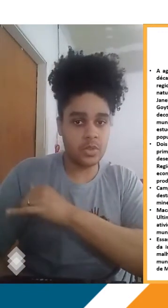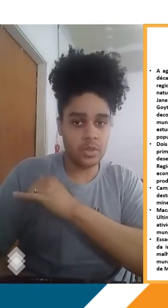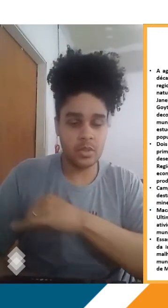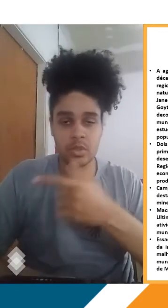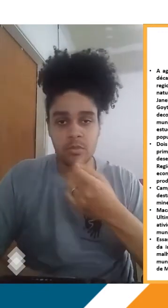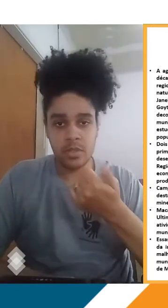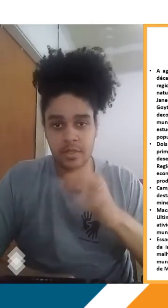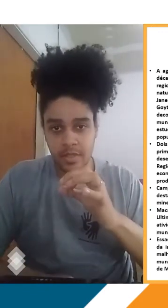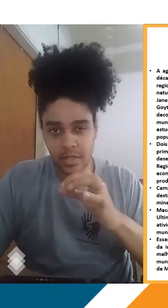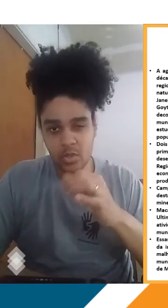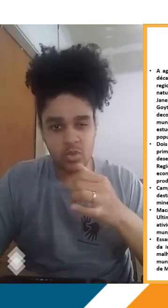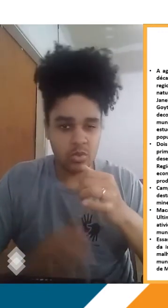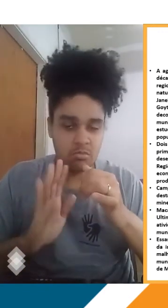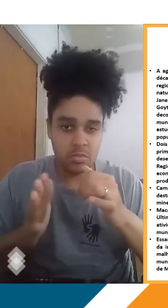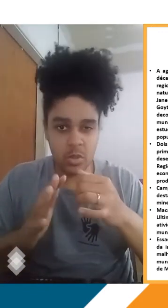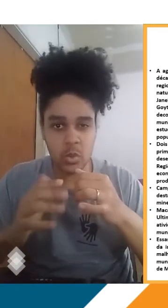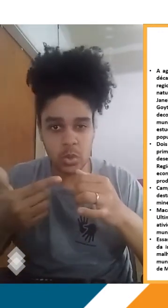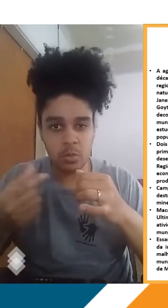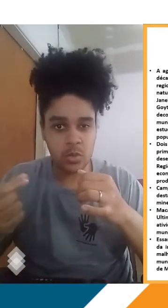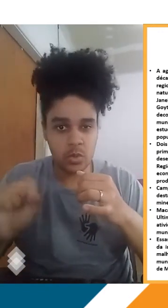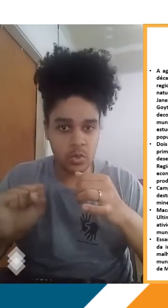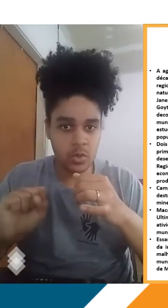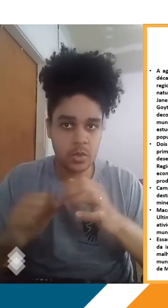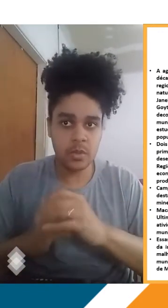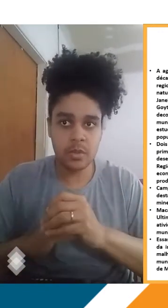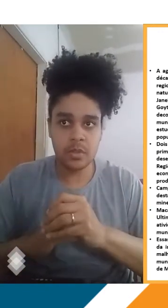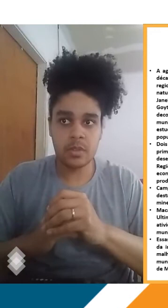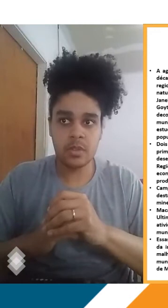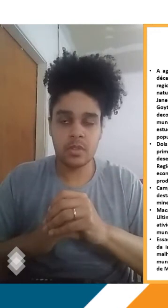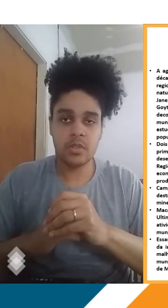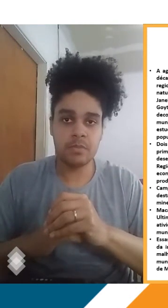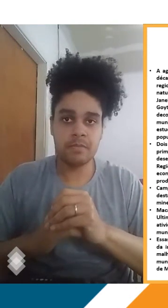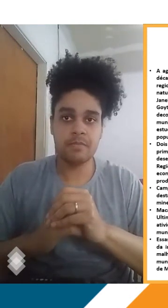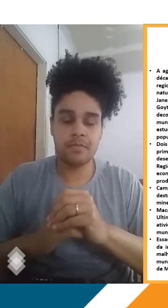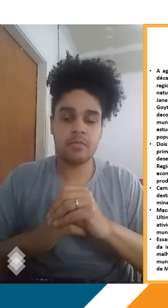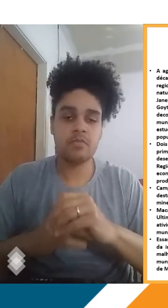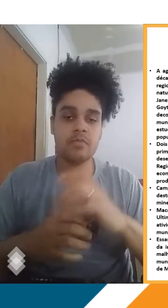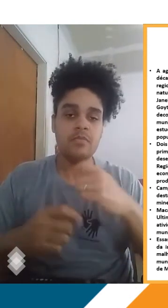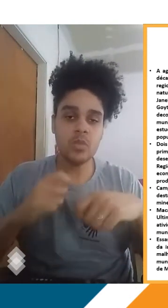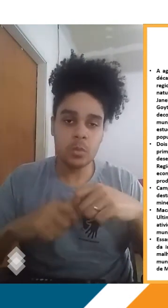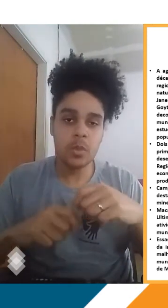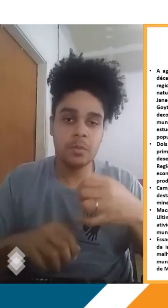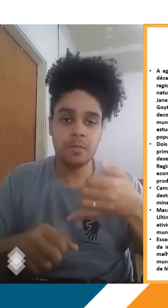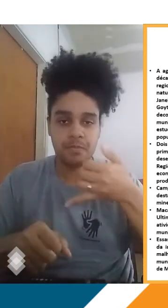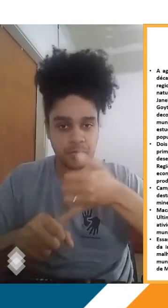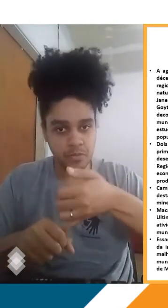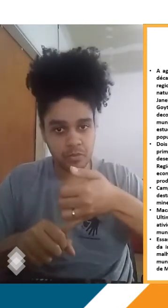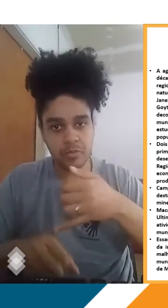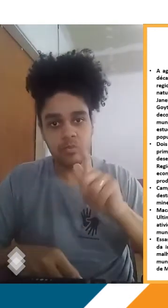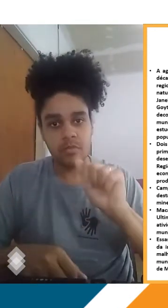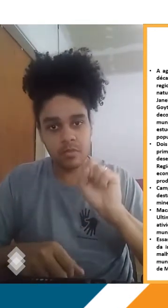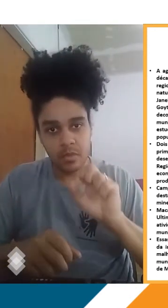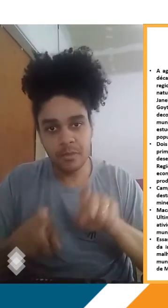Entre os anos de 2010 e 2011, o norte fluminense registrou o maior PIB per capita do estado, devido à sua economia associada à indústria do petróleo e gás. Contudo, no mesmo período,